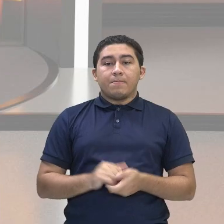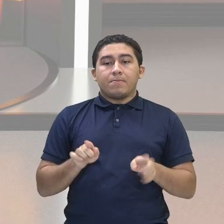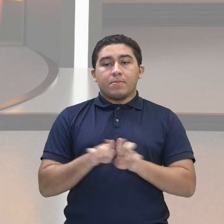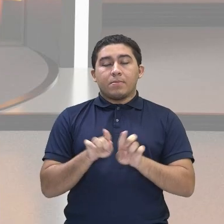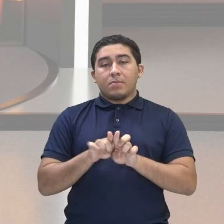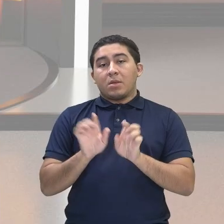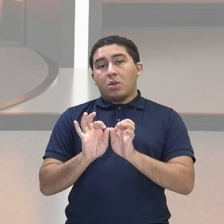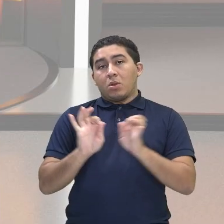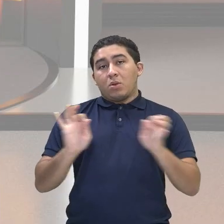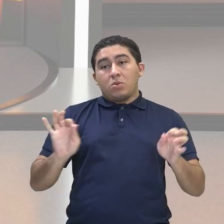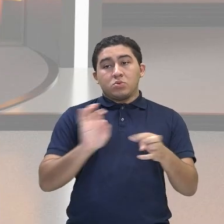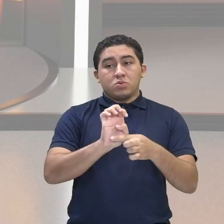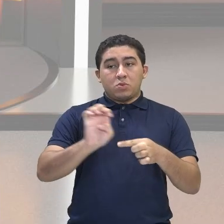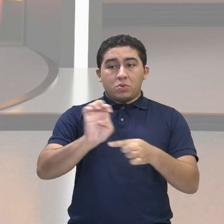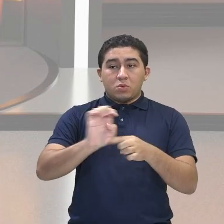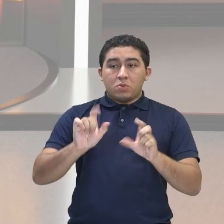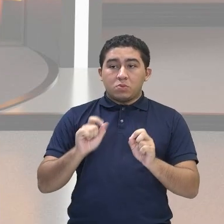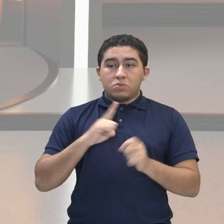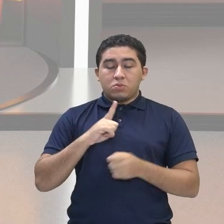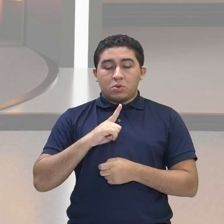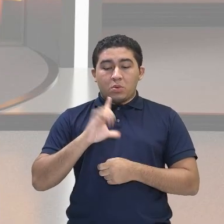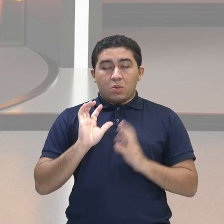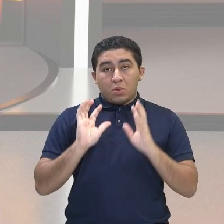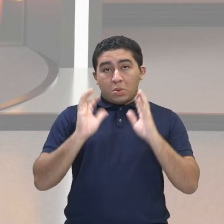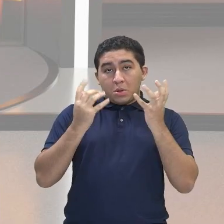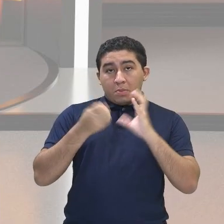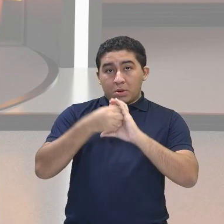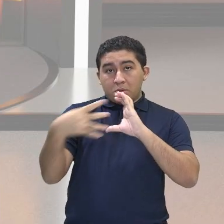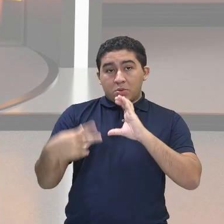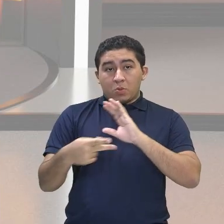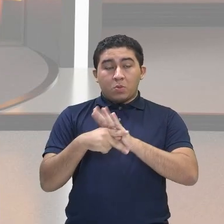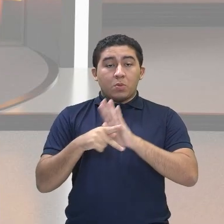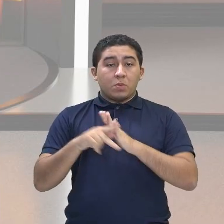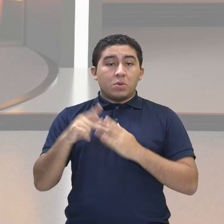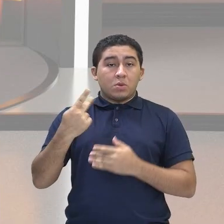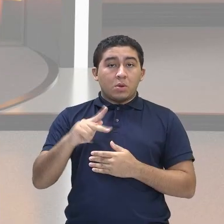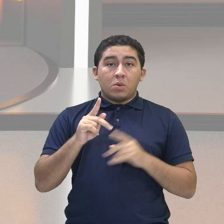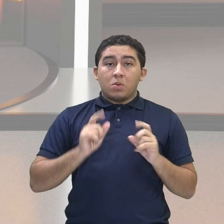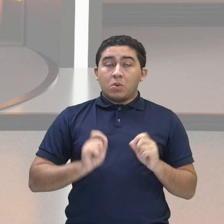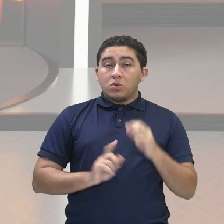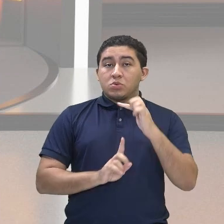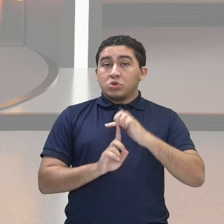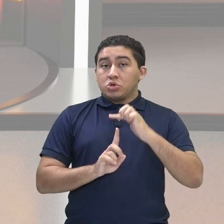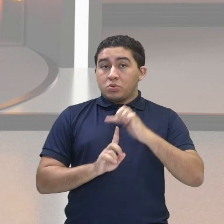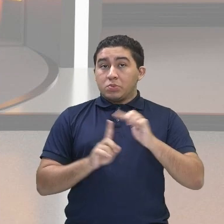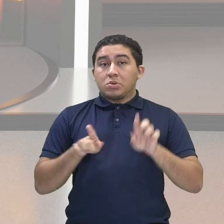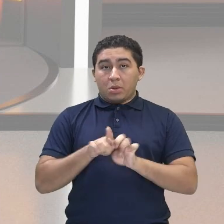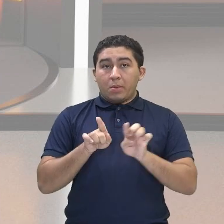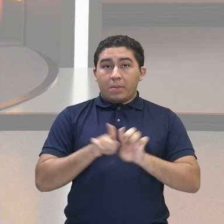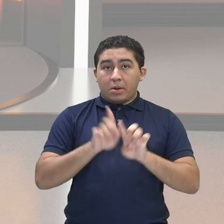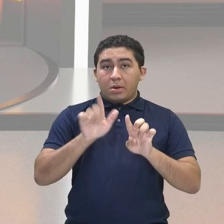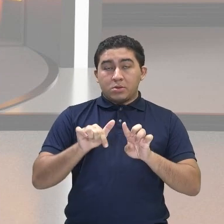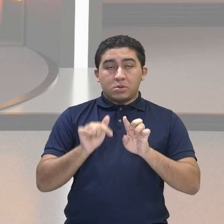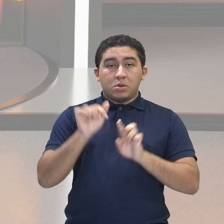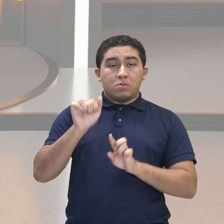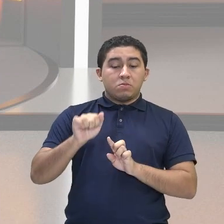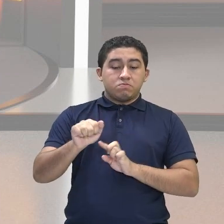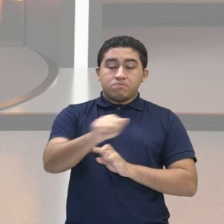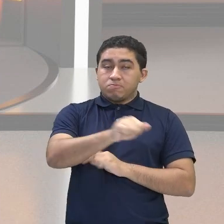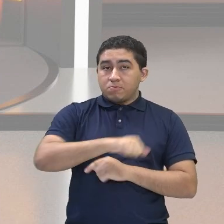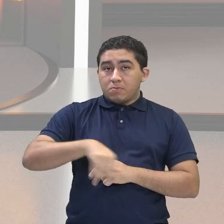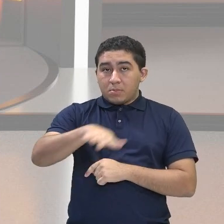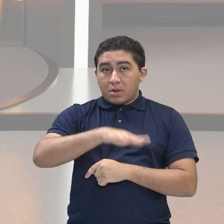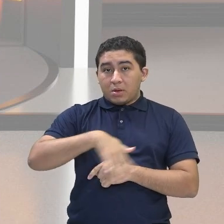linha do Equador, os climas, né, as características climáticas, os tipos de climas, né, dessas regiões